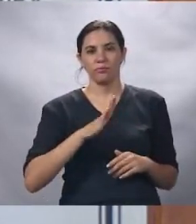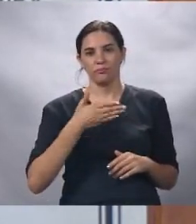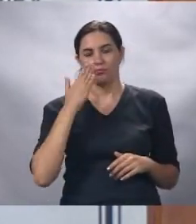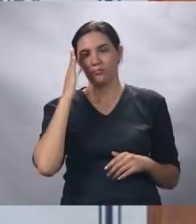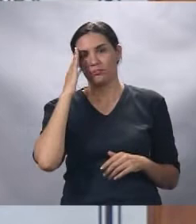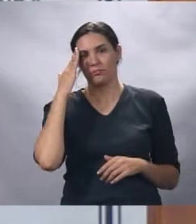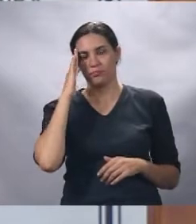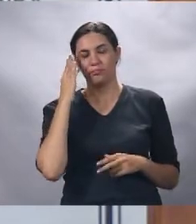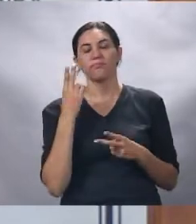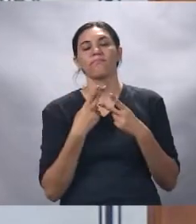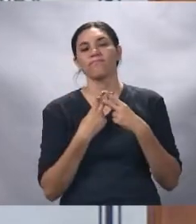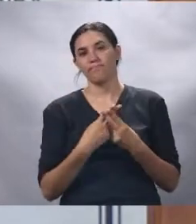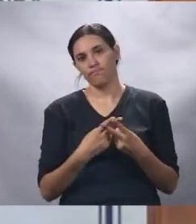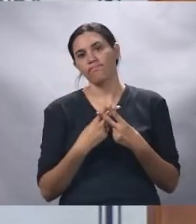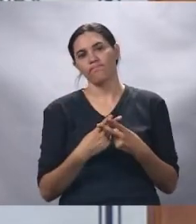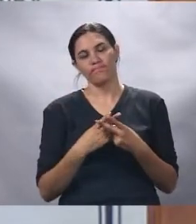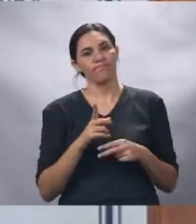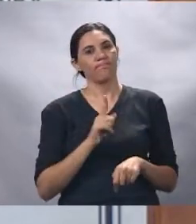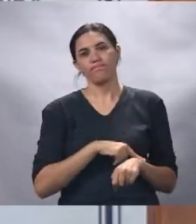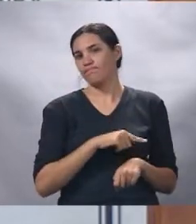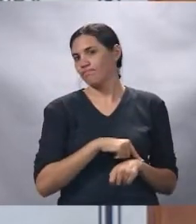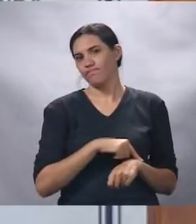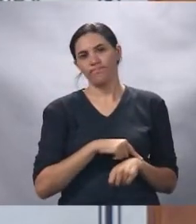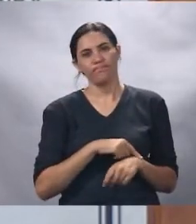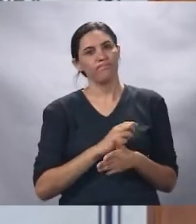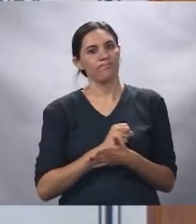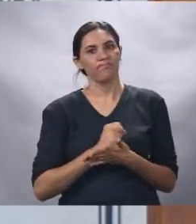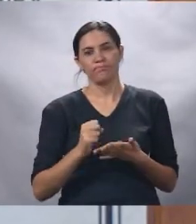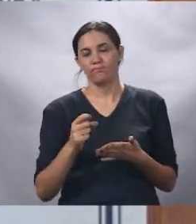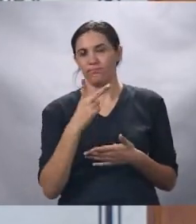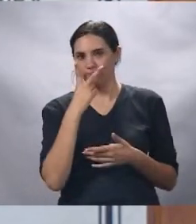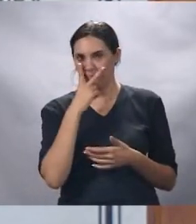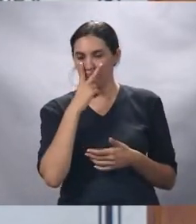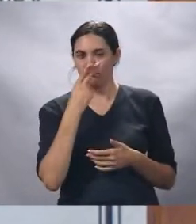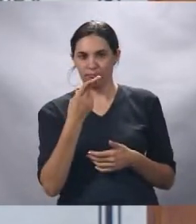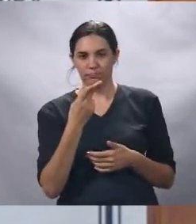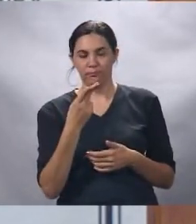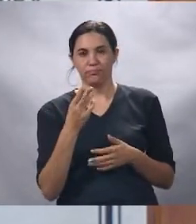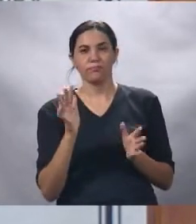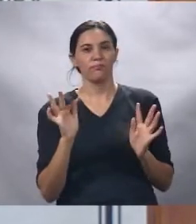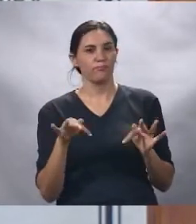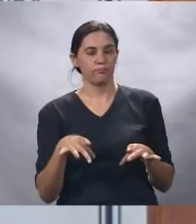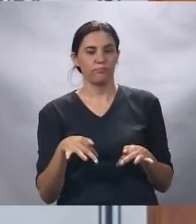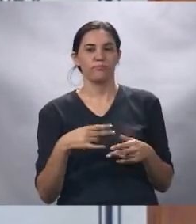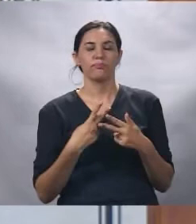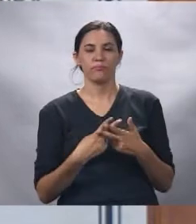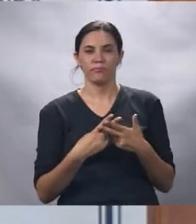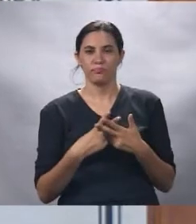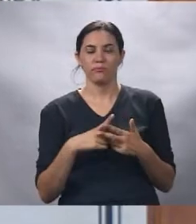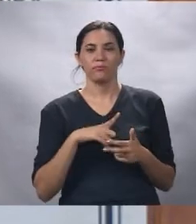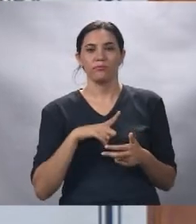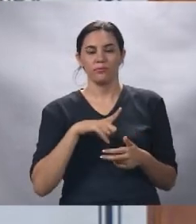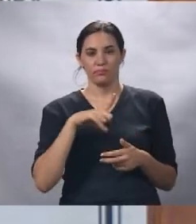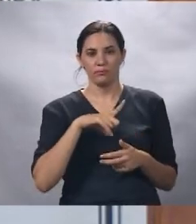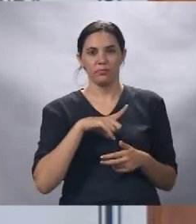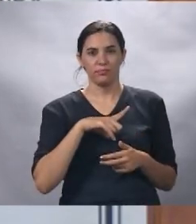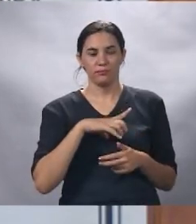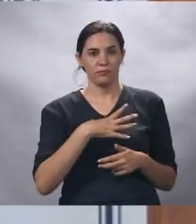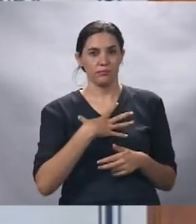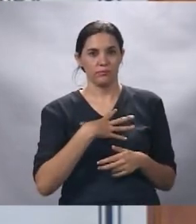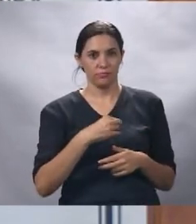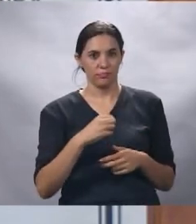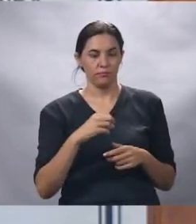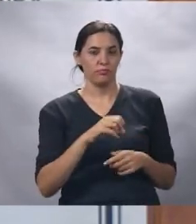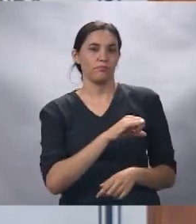já tem essa paciência, mas chega uma hora que eu acho que se encerra. Principalmente quem tem filho em idade escolar, só para